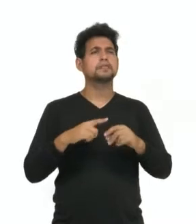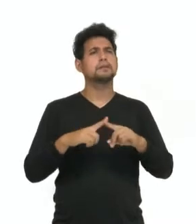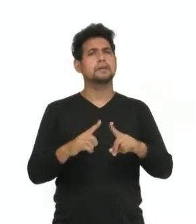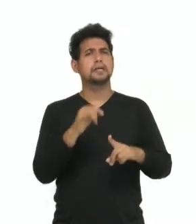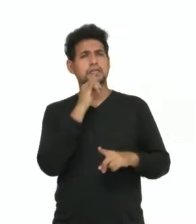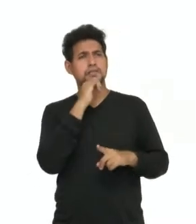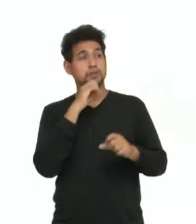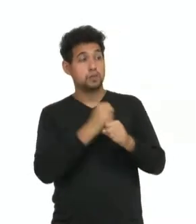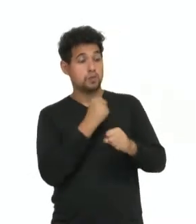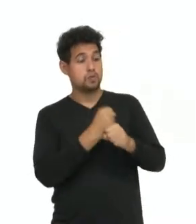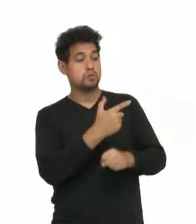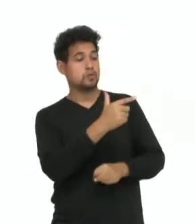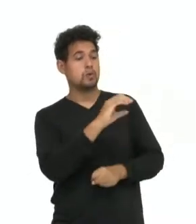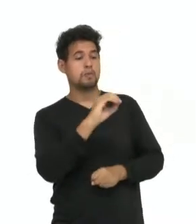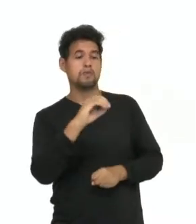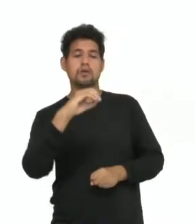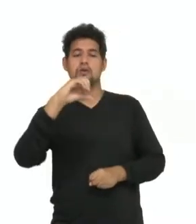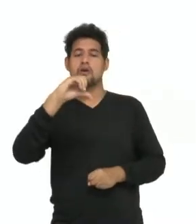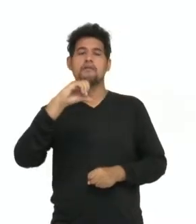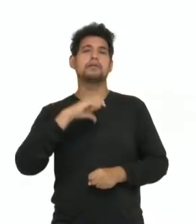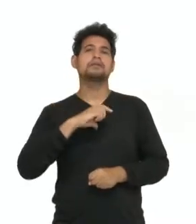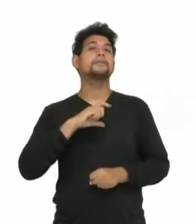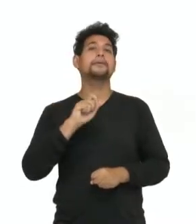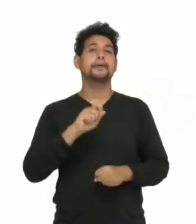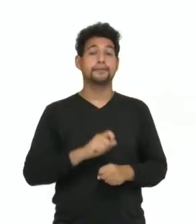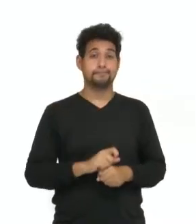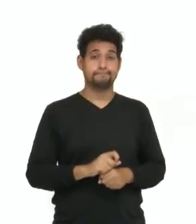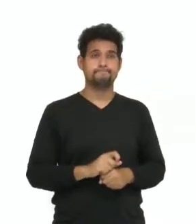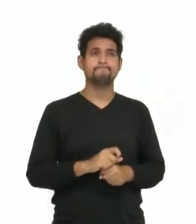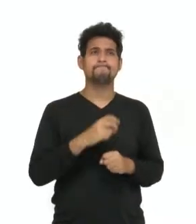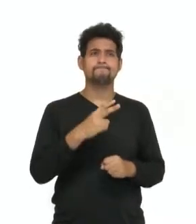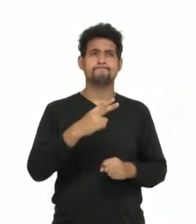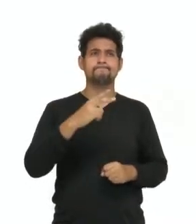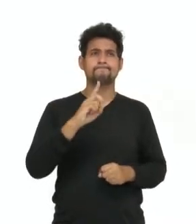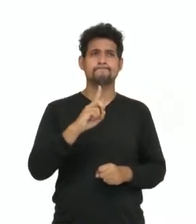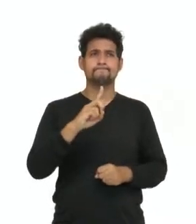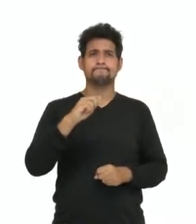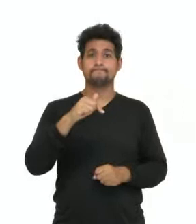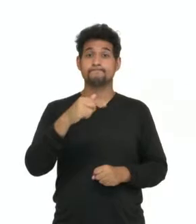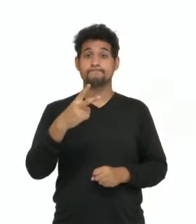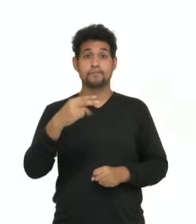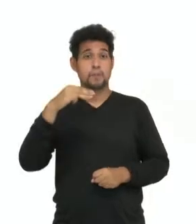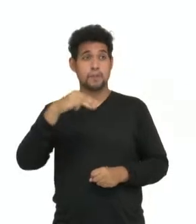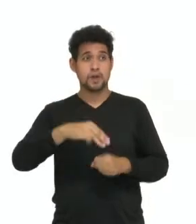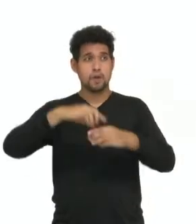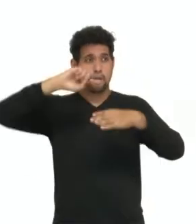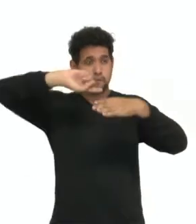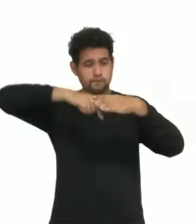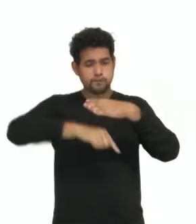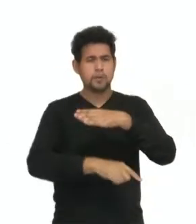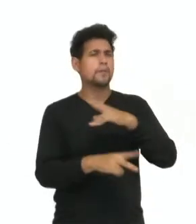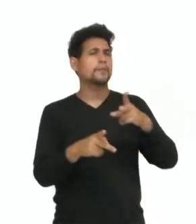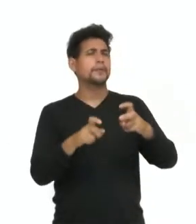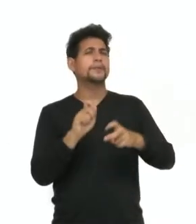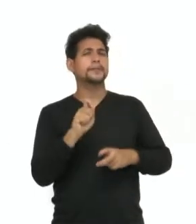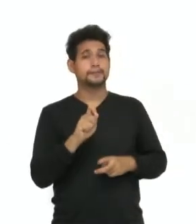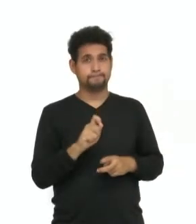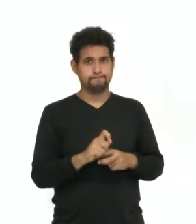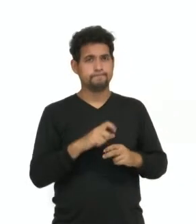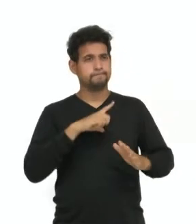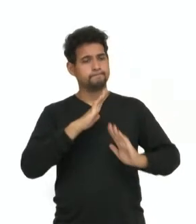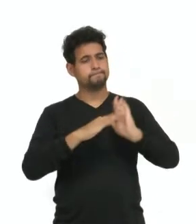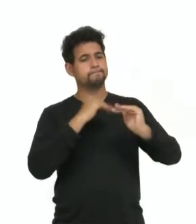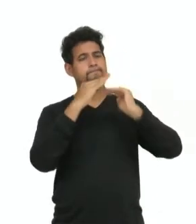Porém, em 2009, nós temos áreas com 2.172 metros de profundidade. Percebe-se que houve esse